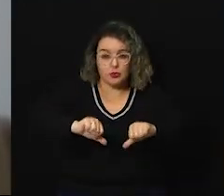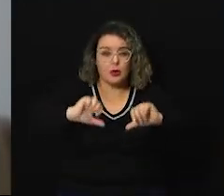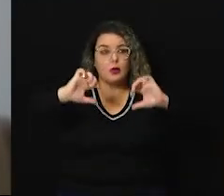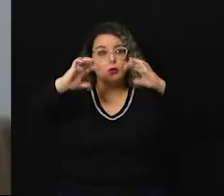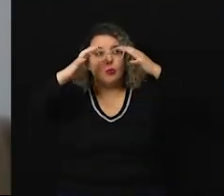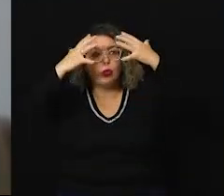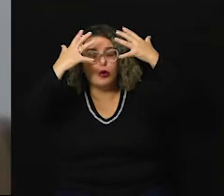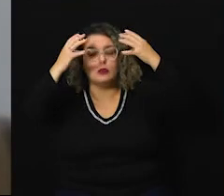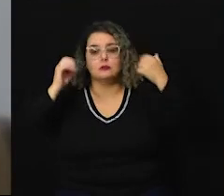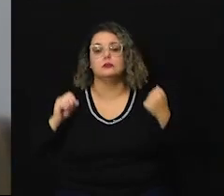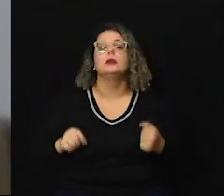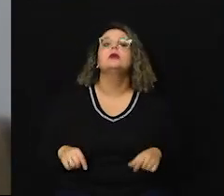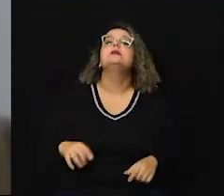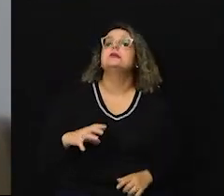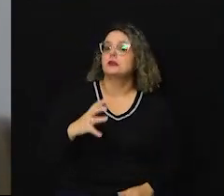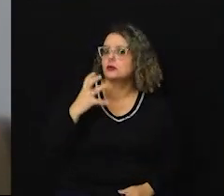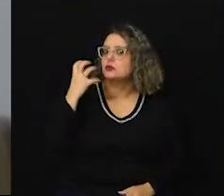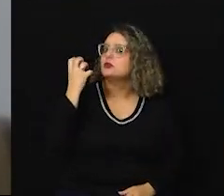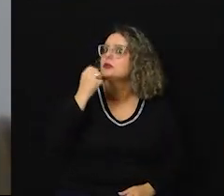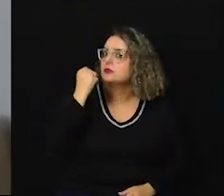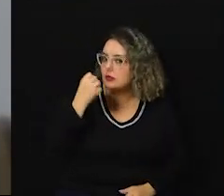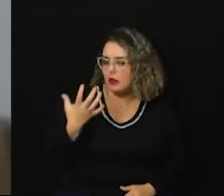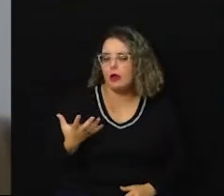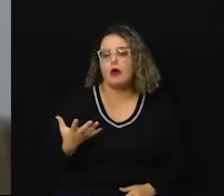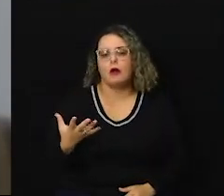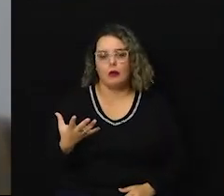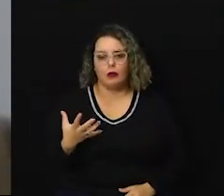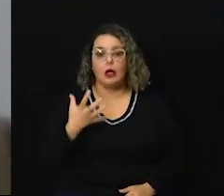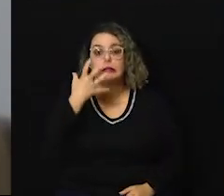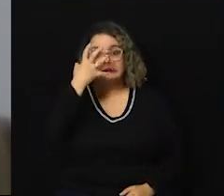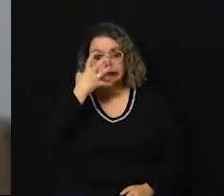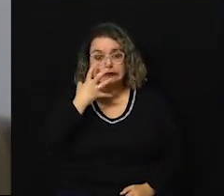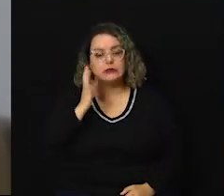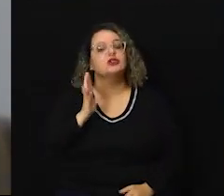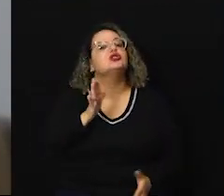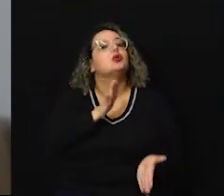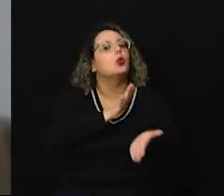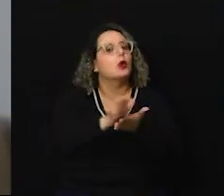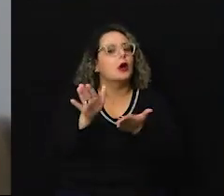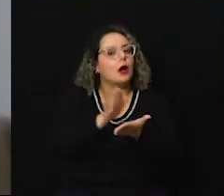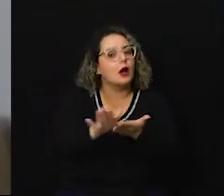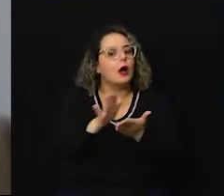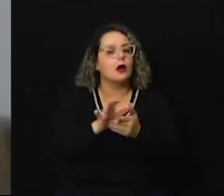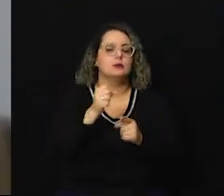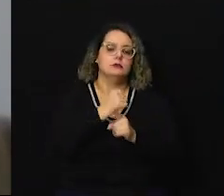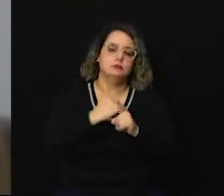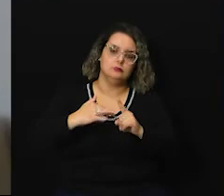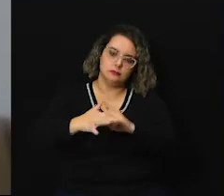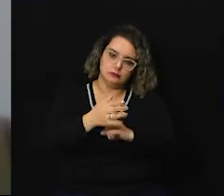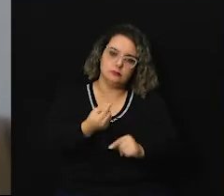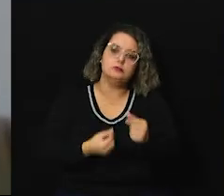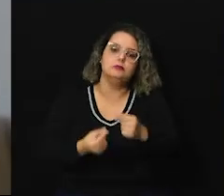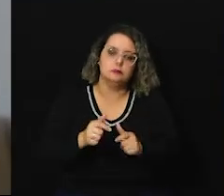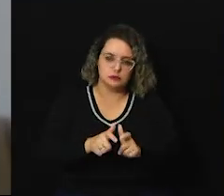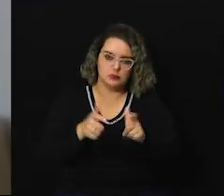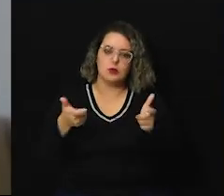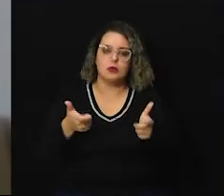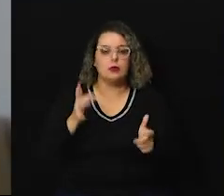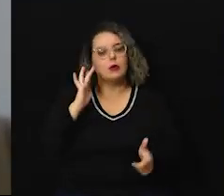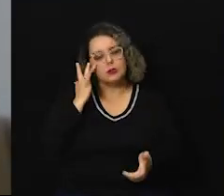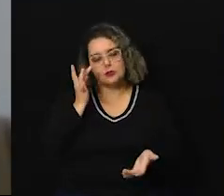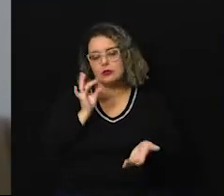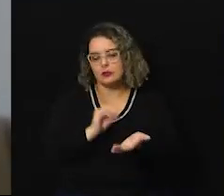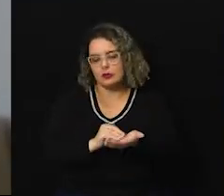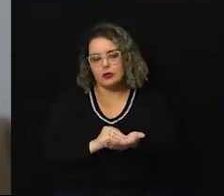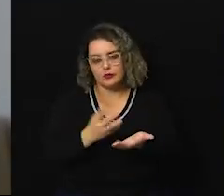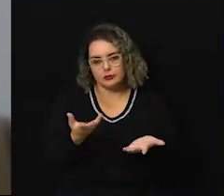destruição dos ambientes que eles são muito graves né e que eles vão trazer um custo e já estão trazendo social e econômico muito grande acho